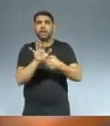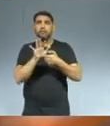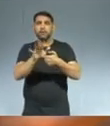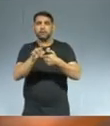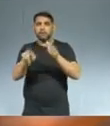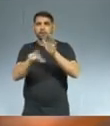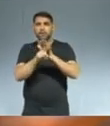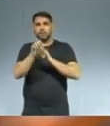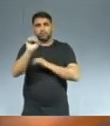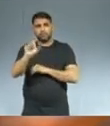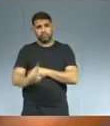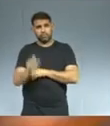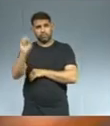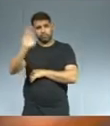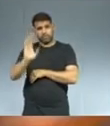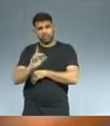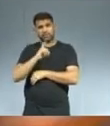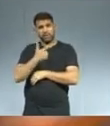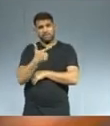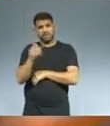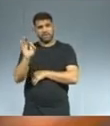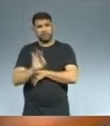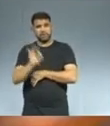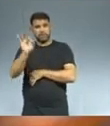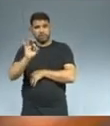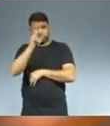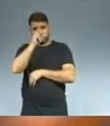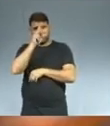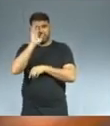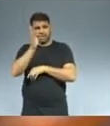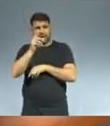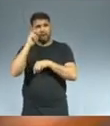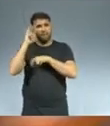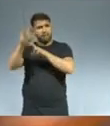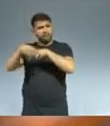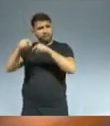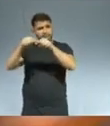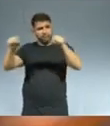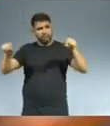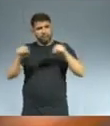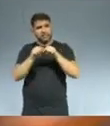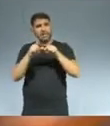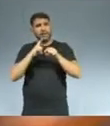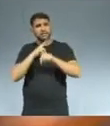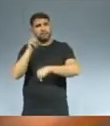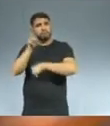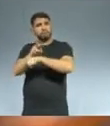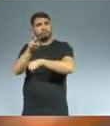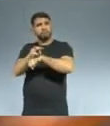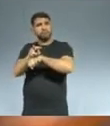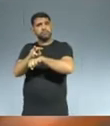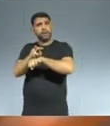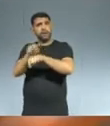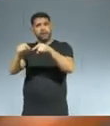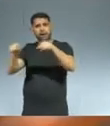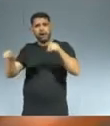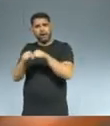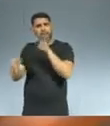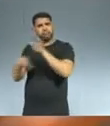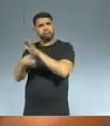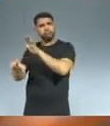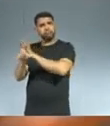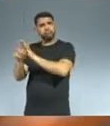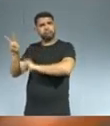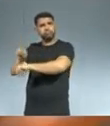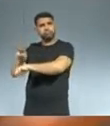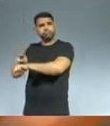aqui no sul do Brasil por exemplo nós temos Vinte por cento das propriedades que devem ser destinados à reserva legal a